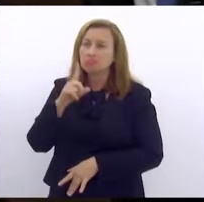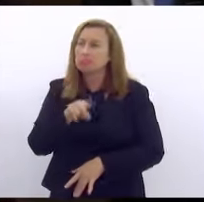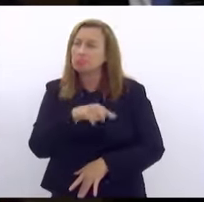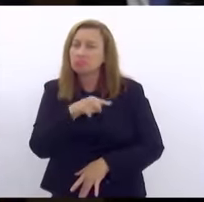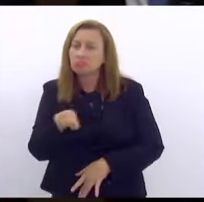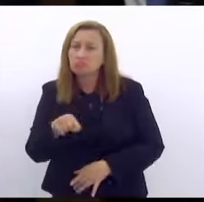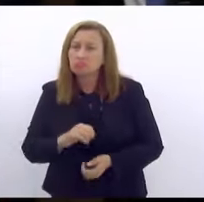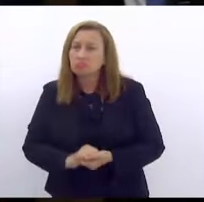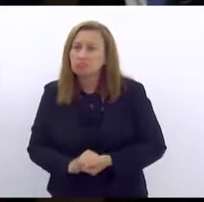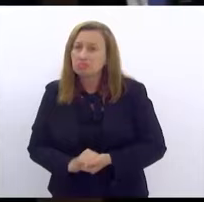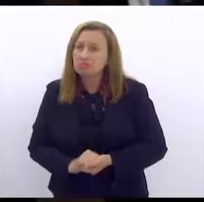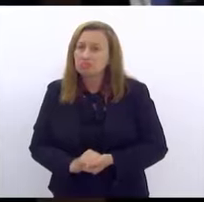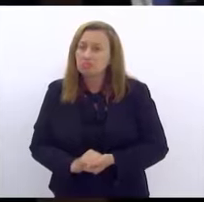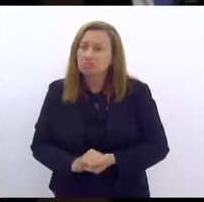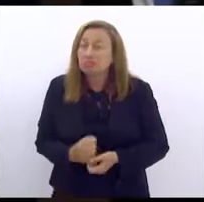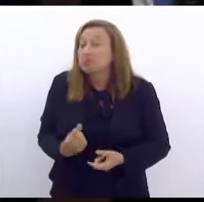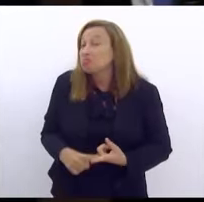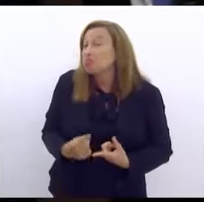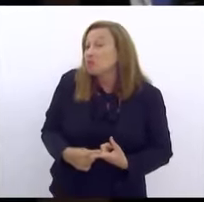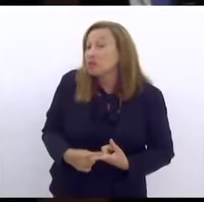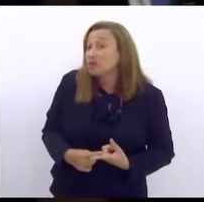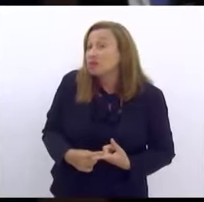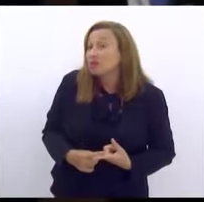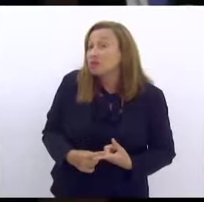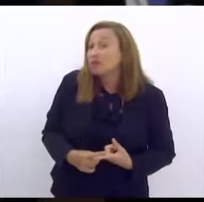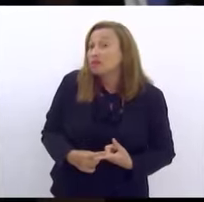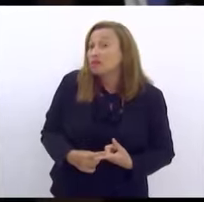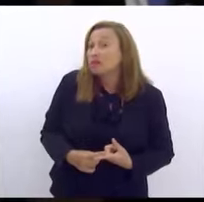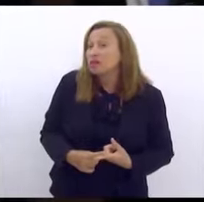rejeitado? Porque